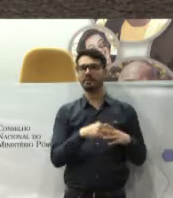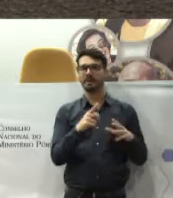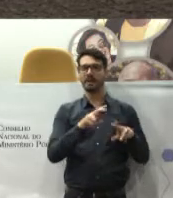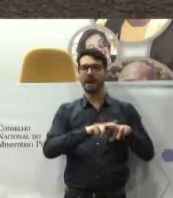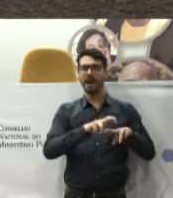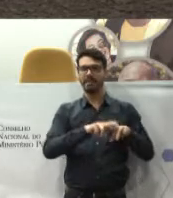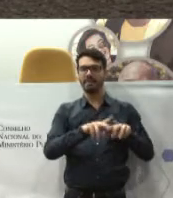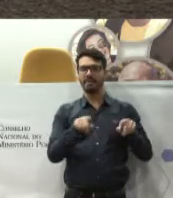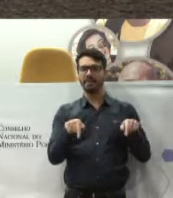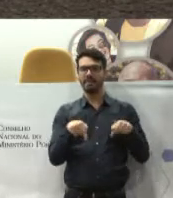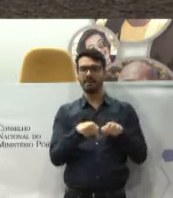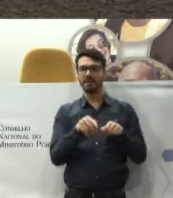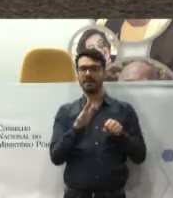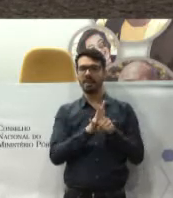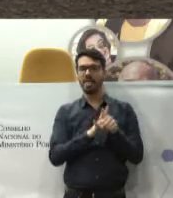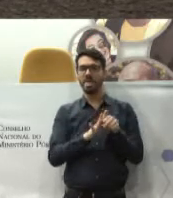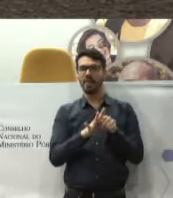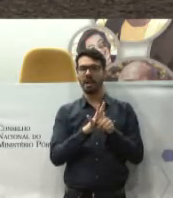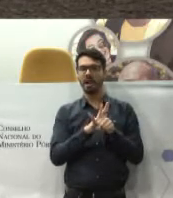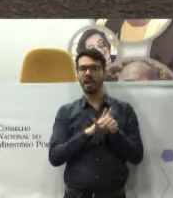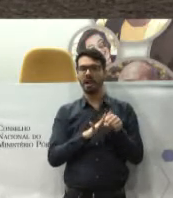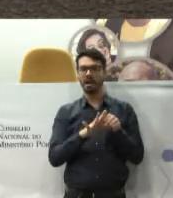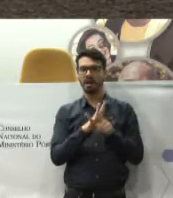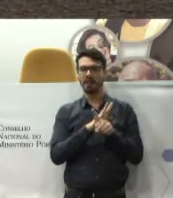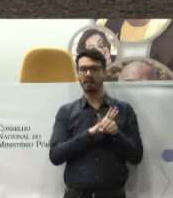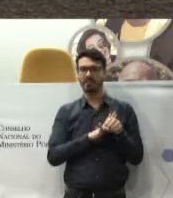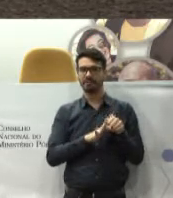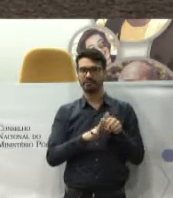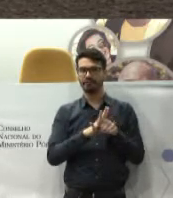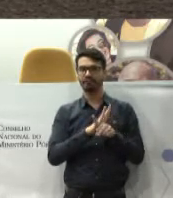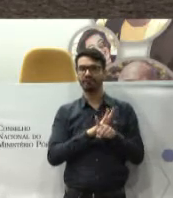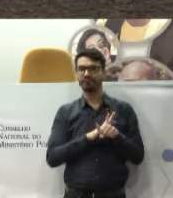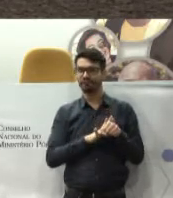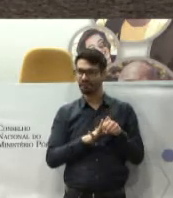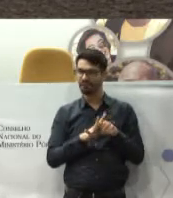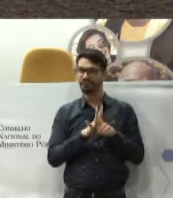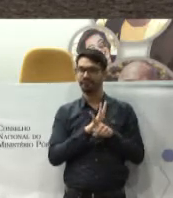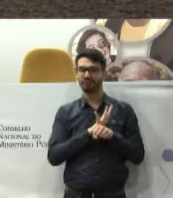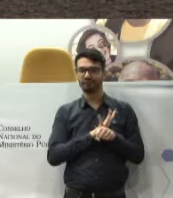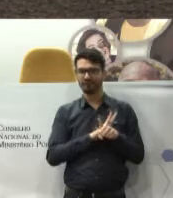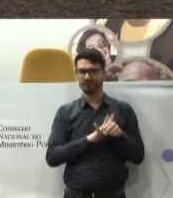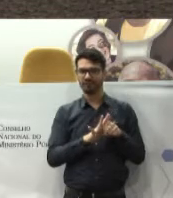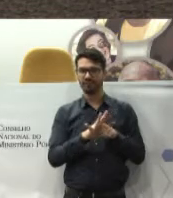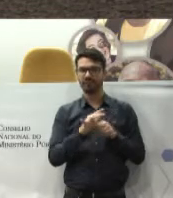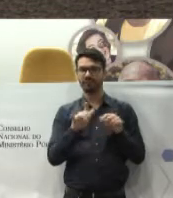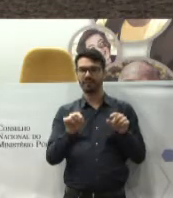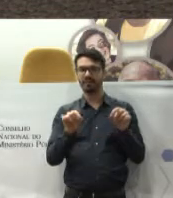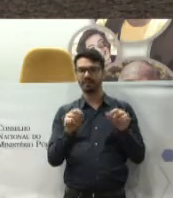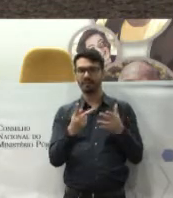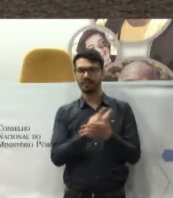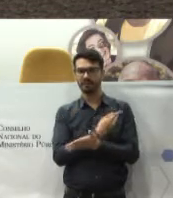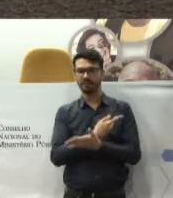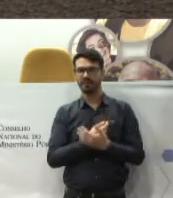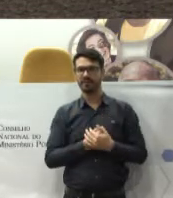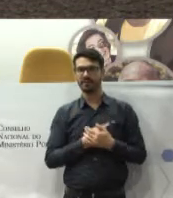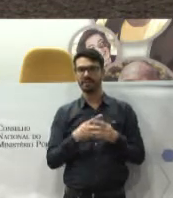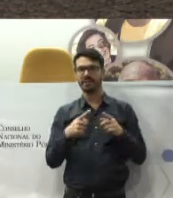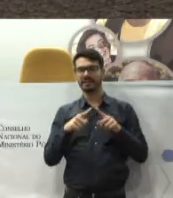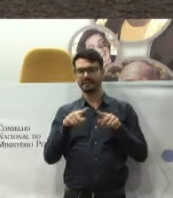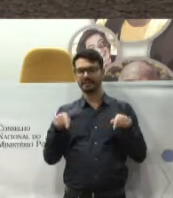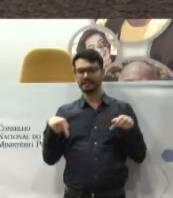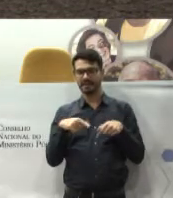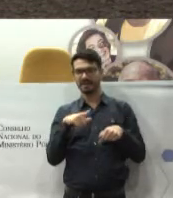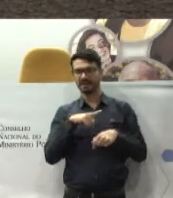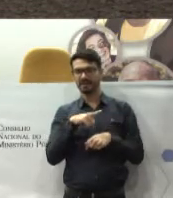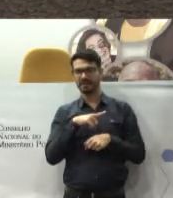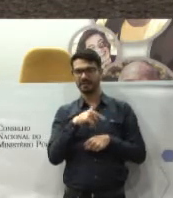sala. Não é? É fácil cumprir essa decisão, é só pôr mais uma cadeira na sala. Só que o que aconteceu? Salas que tinham